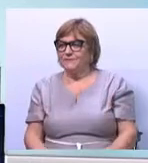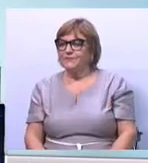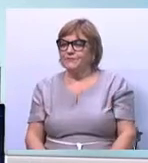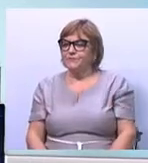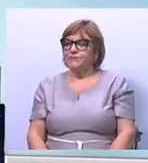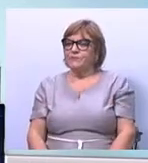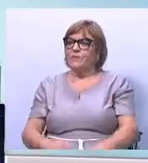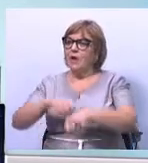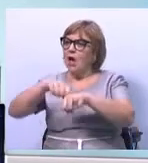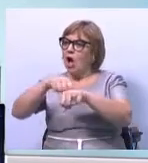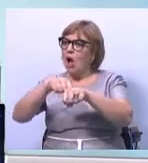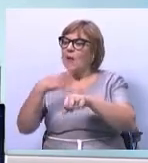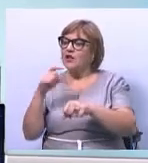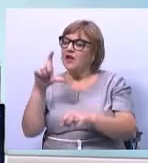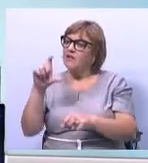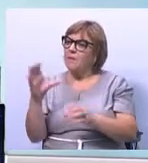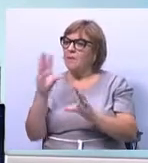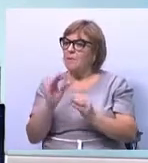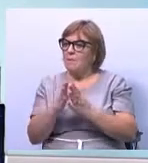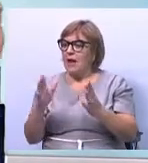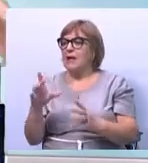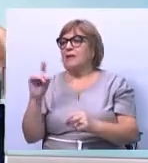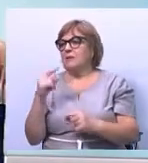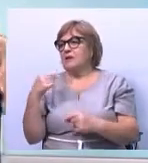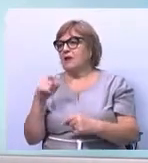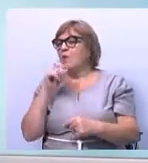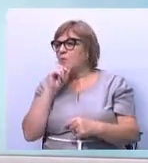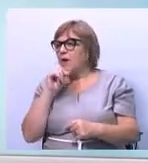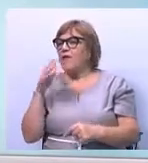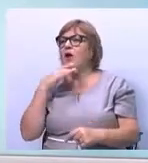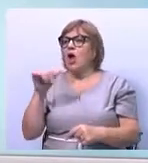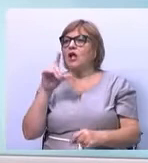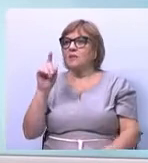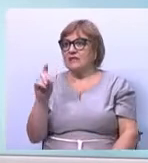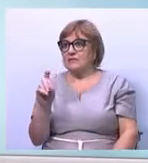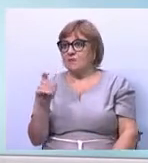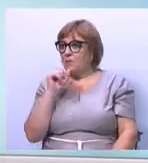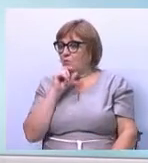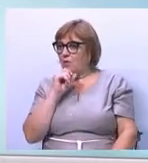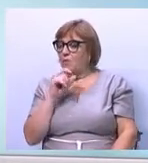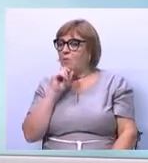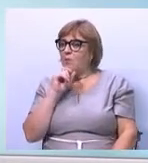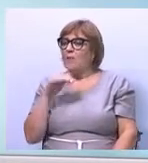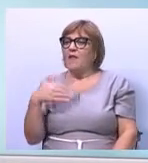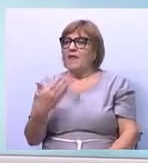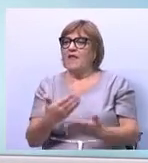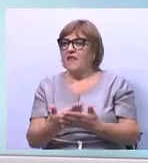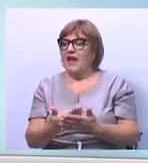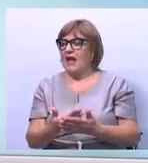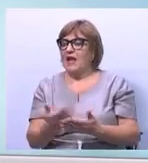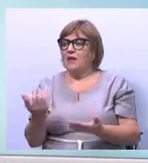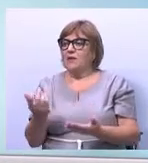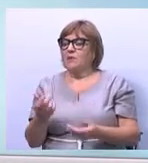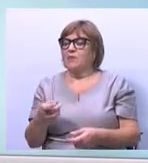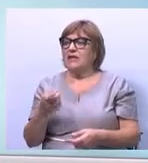Os roll-ons são mesmo os frasquinhos mais utilizados. Para além disso, podemos usar os óleos essenciais também em sprays, que podem servir para repelentes, por